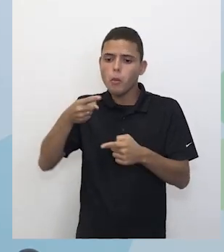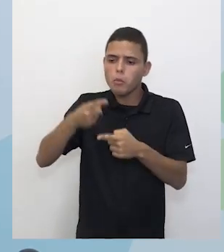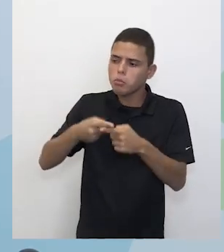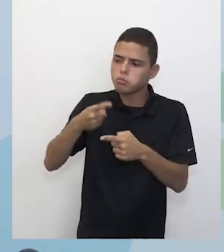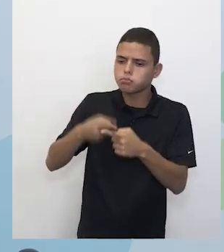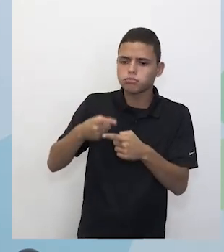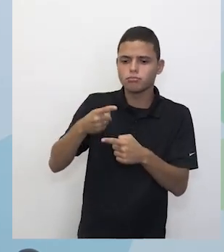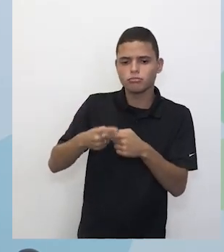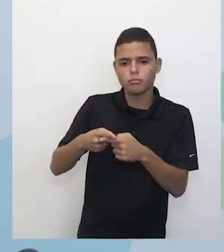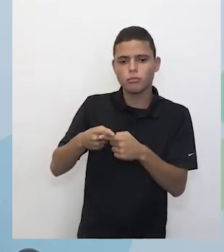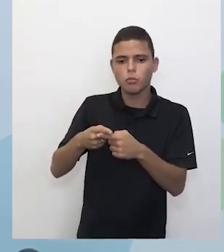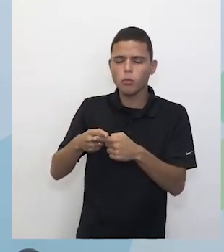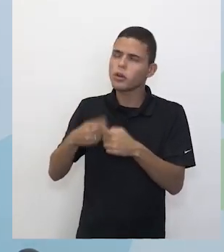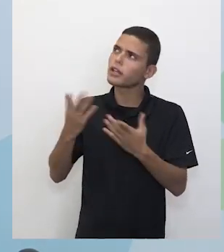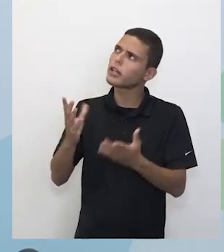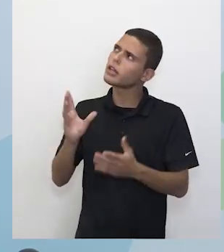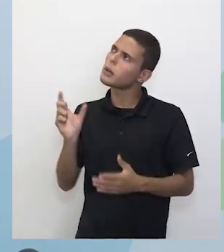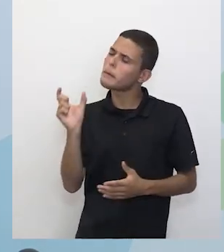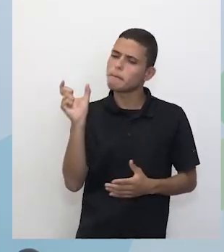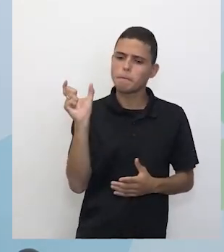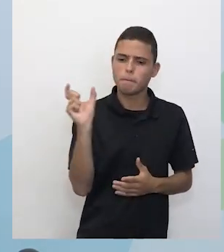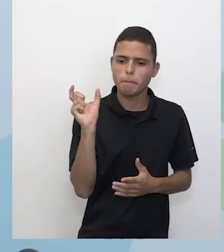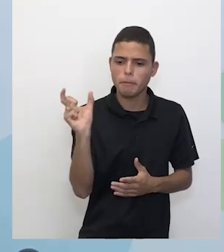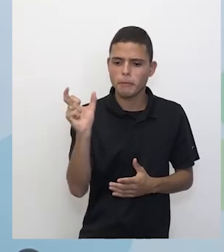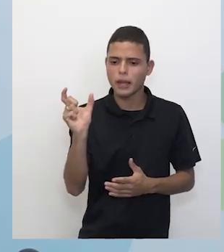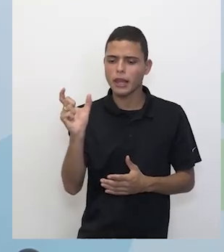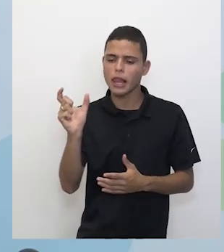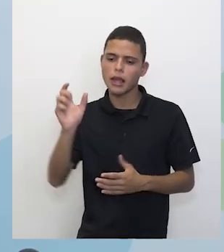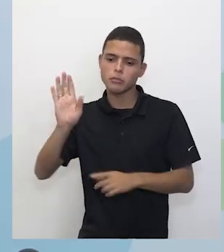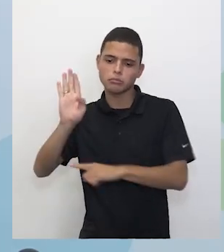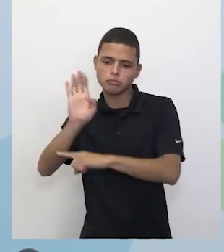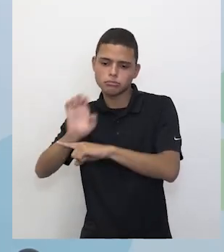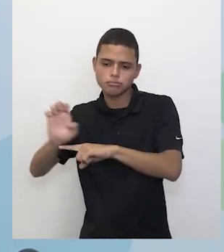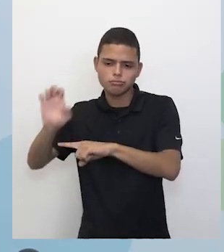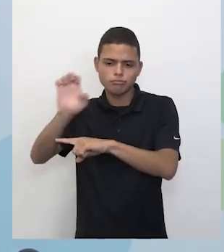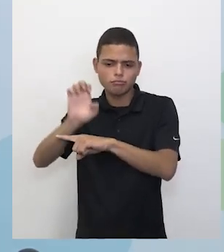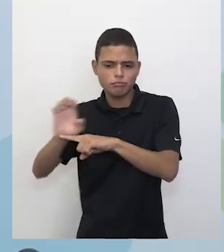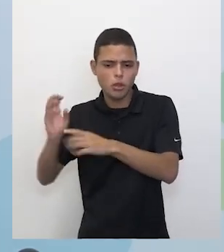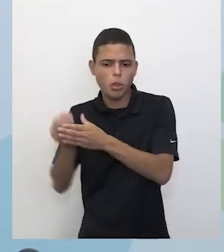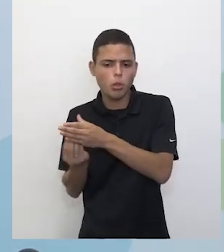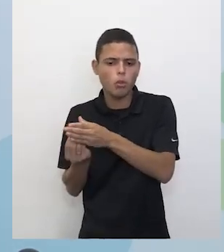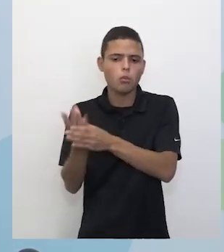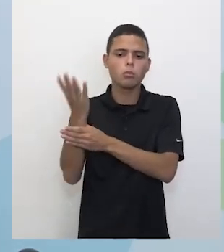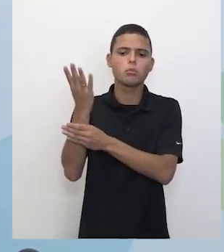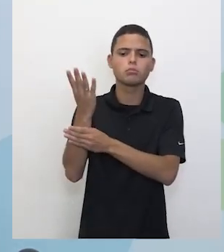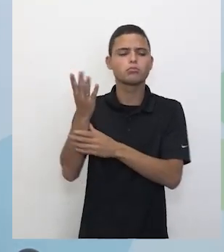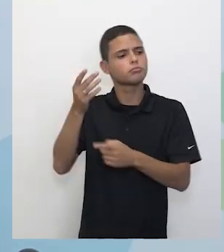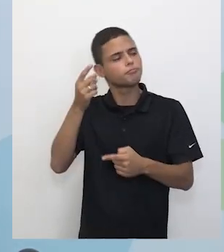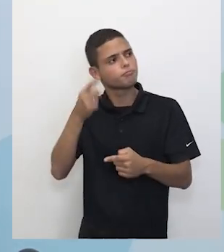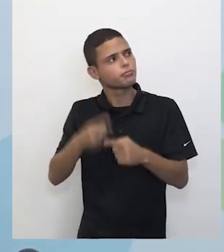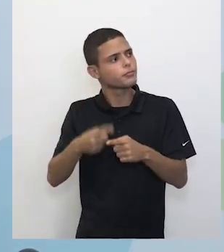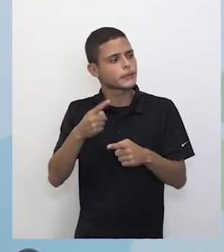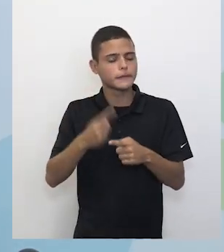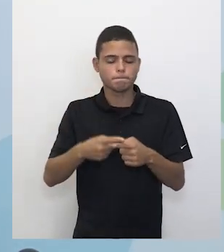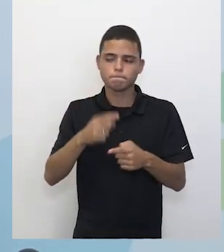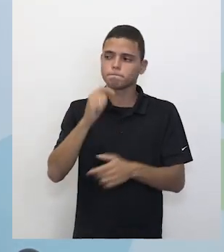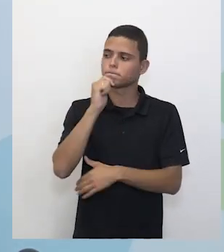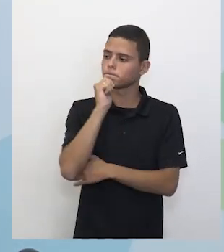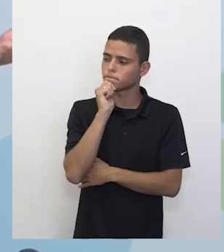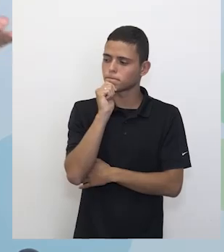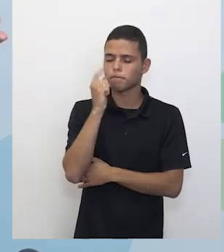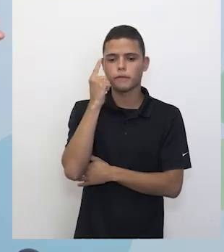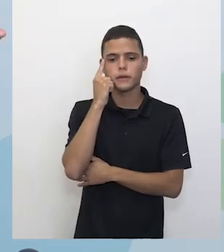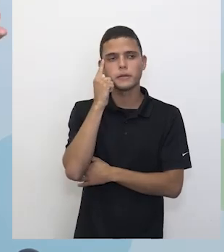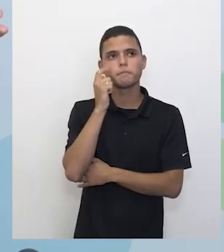esse negócio chamado Estado? Estado com E maiúsculo, né? Por que será que surgiu esse negócio chamado Estado? Será